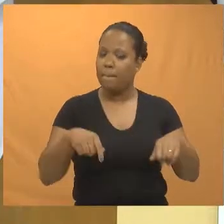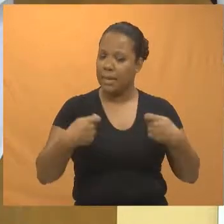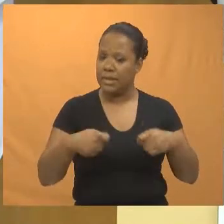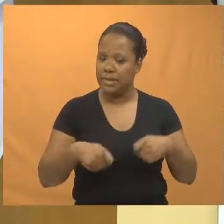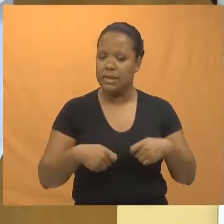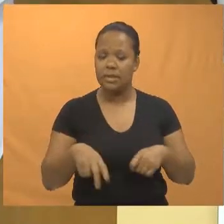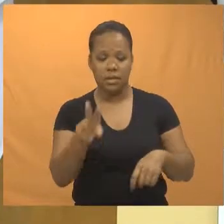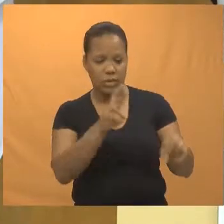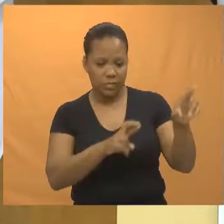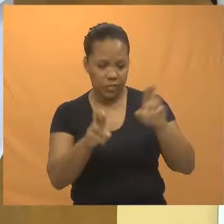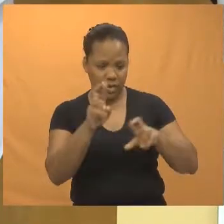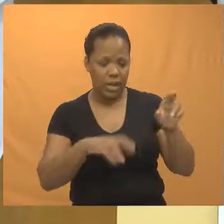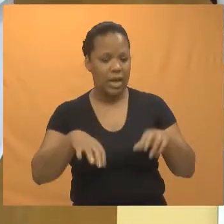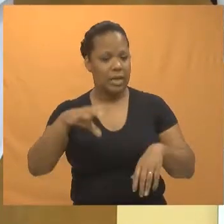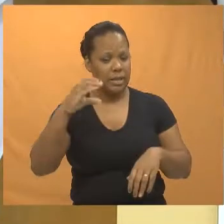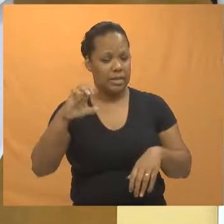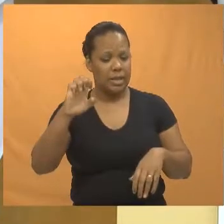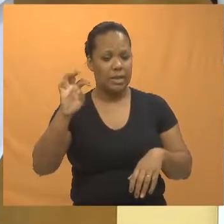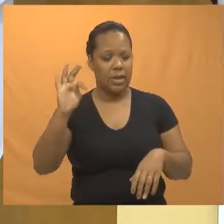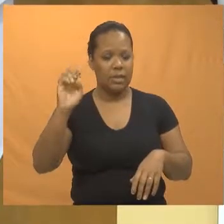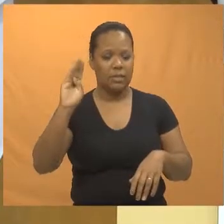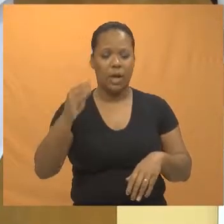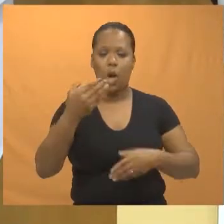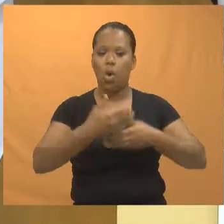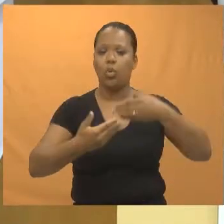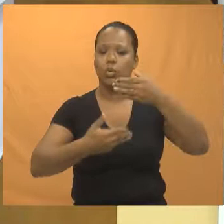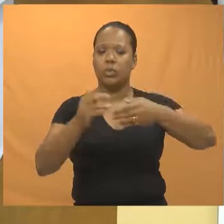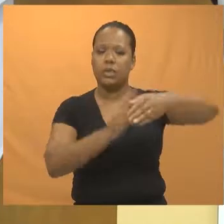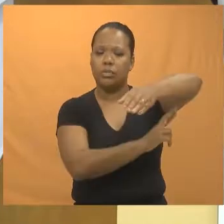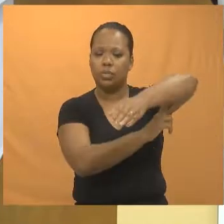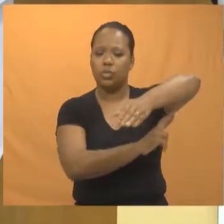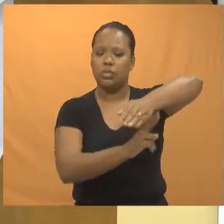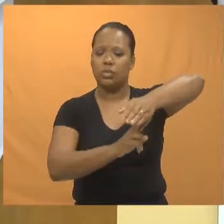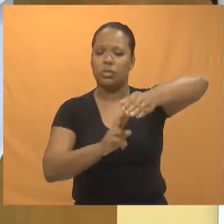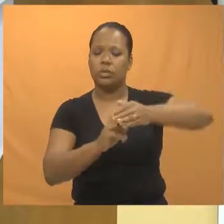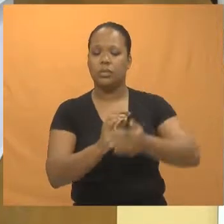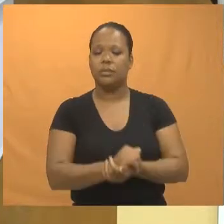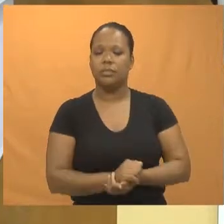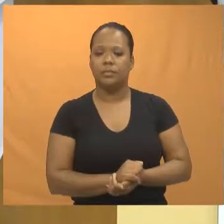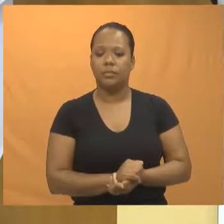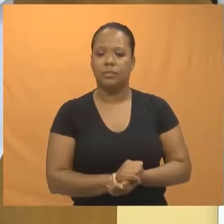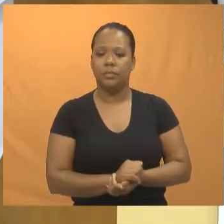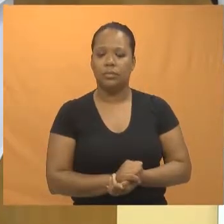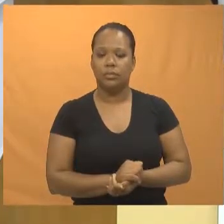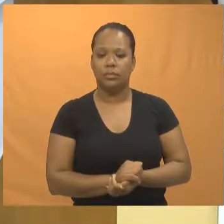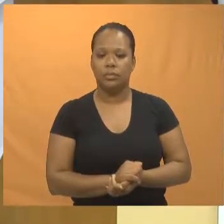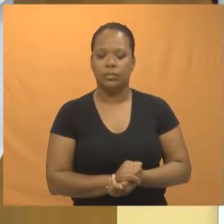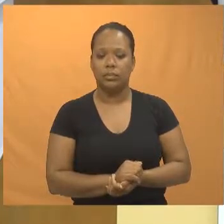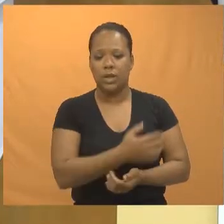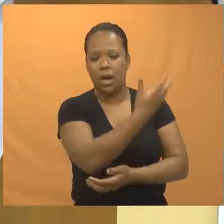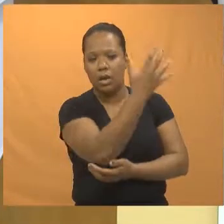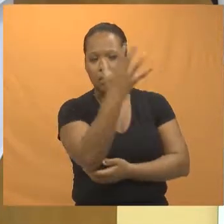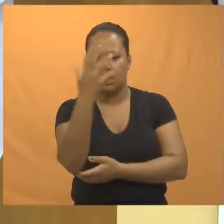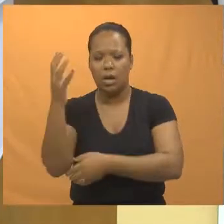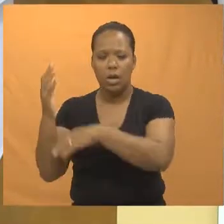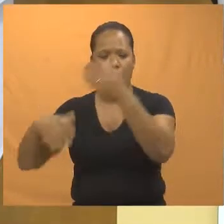órgão responsável, como, por exemplo, construções de pontes, complexos turísticos de lazer, derrubadas de vegetação